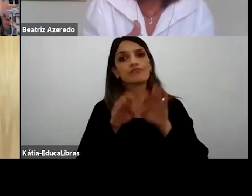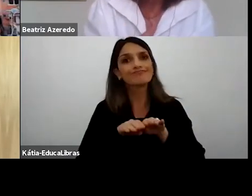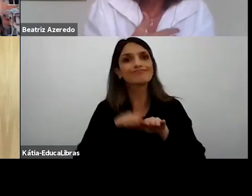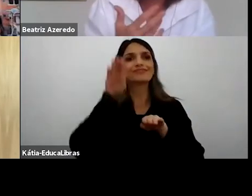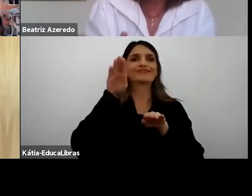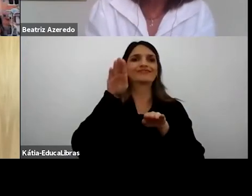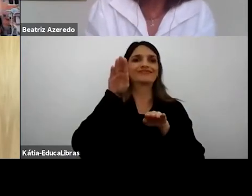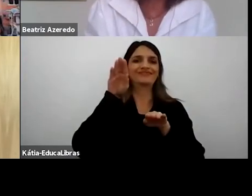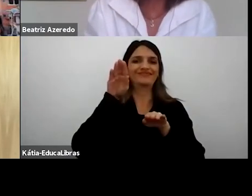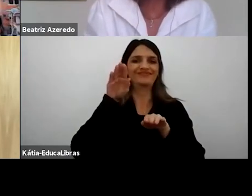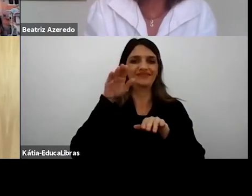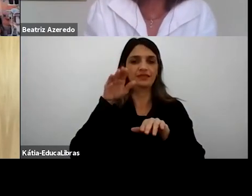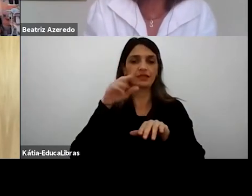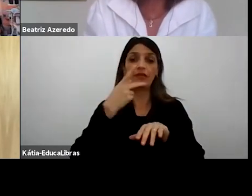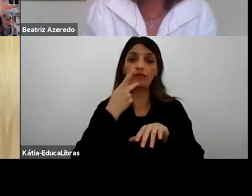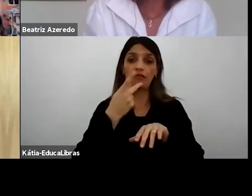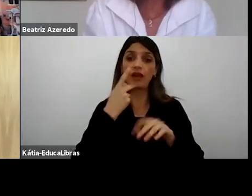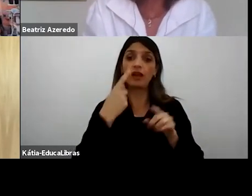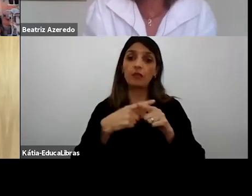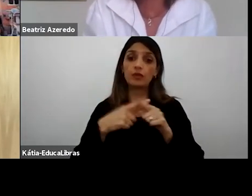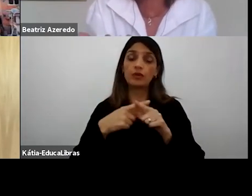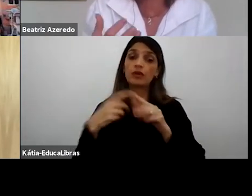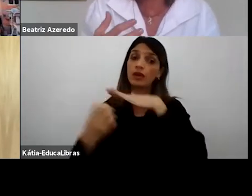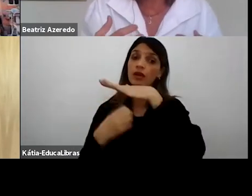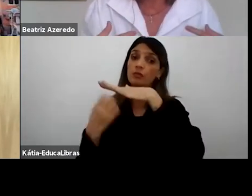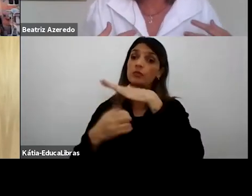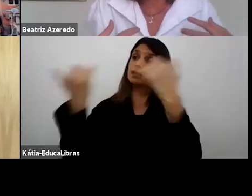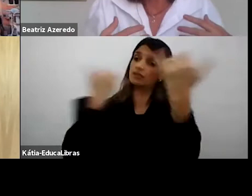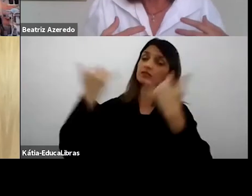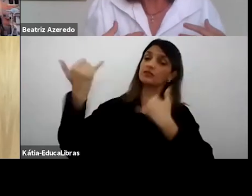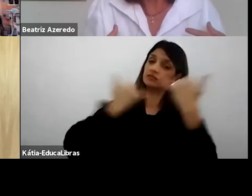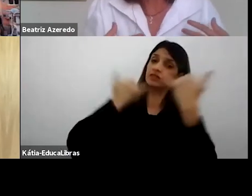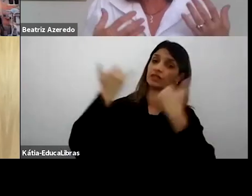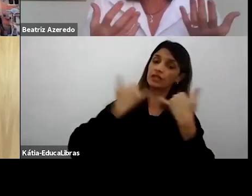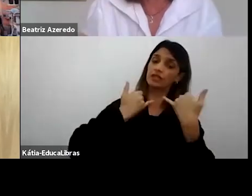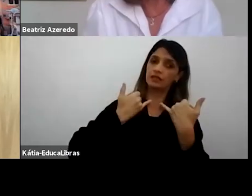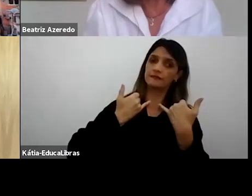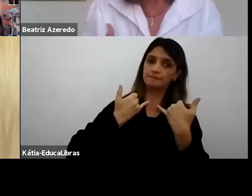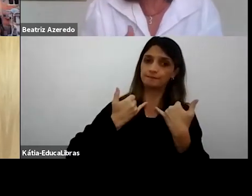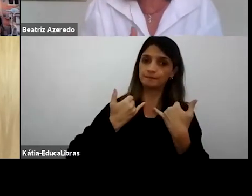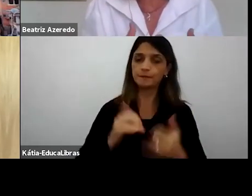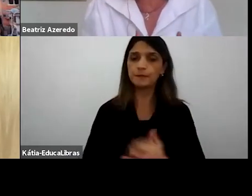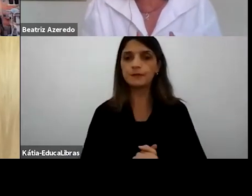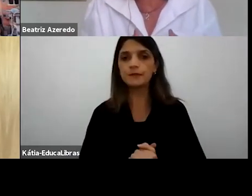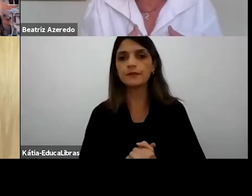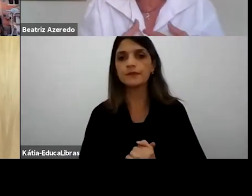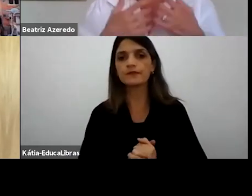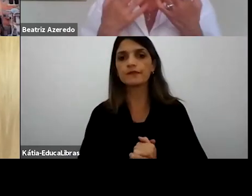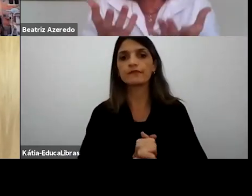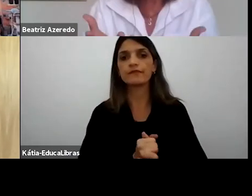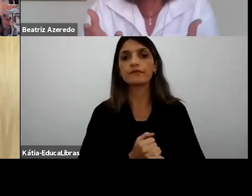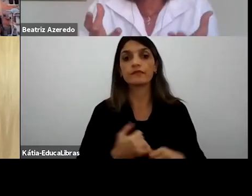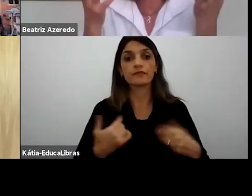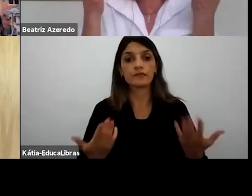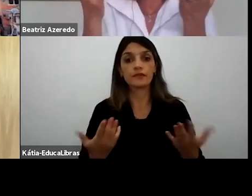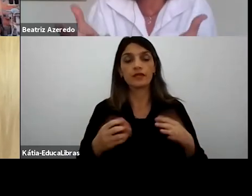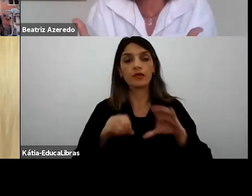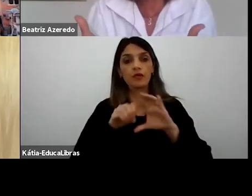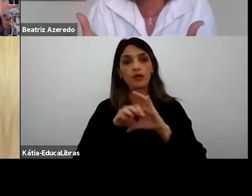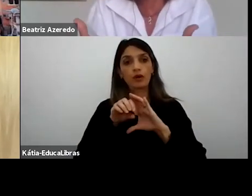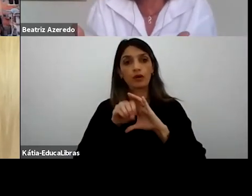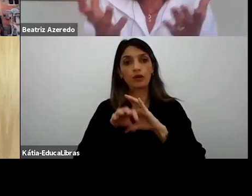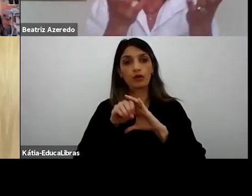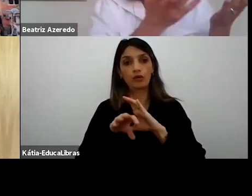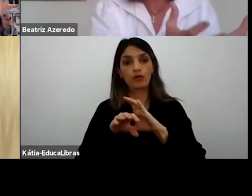gente fala porque a gente escuta das organizações esse depoimento, né? Quer dizer, é uma chancela, né? Uma chancela da Globo, que coloca